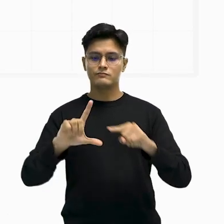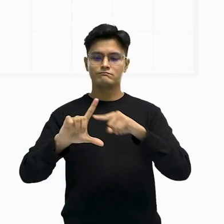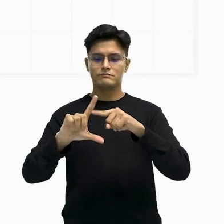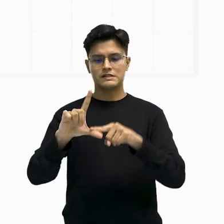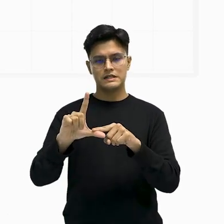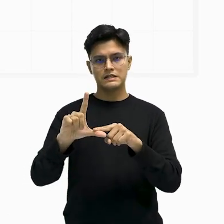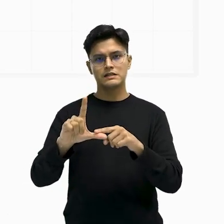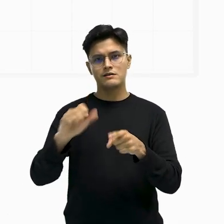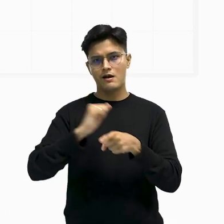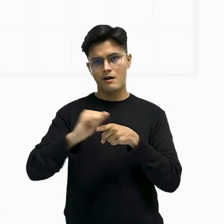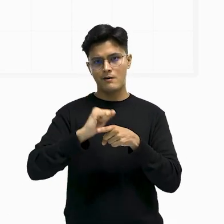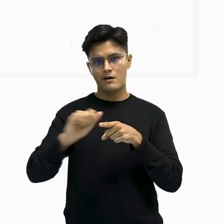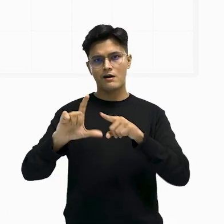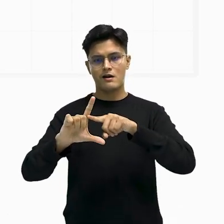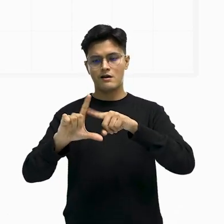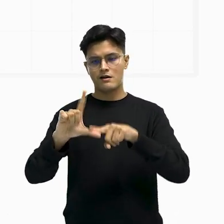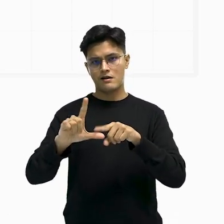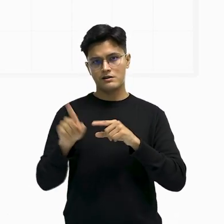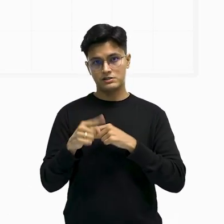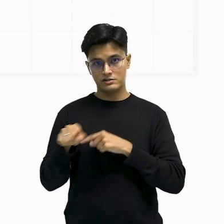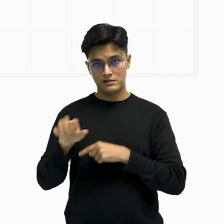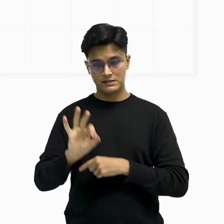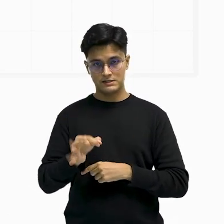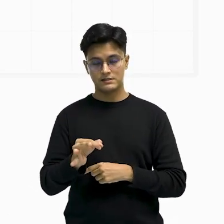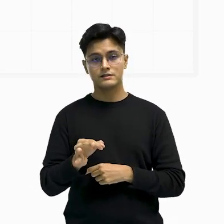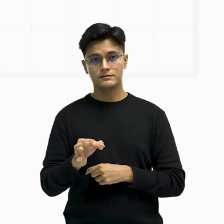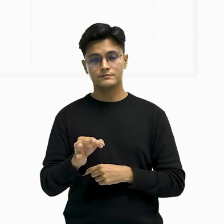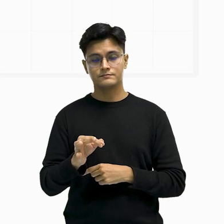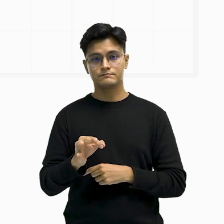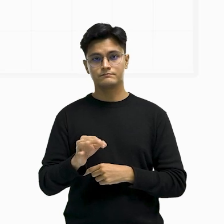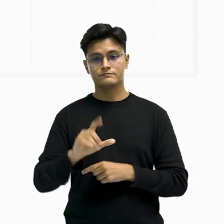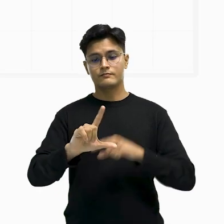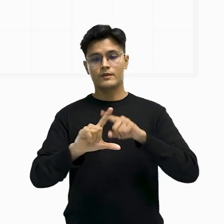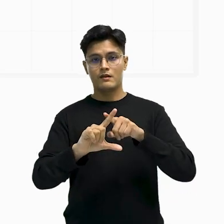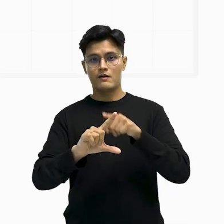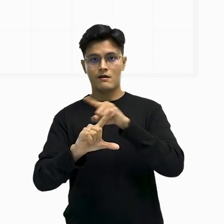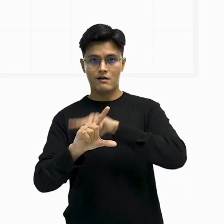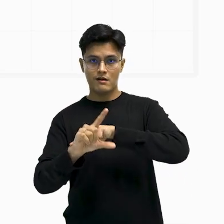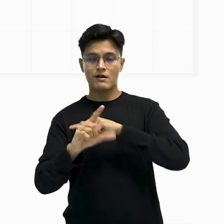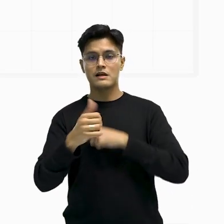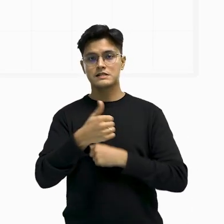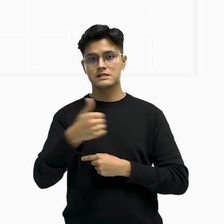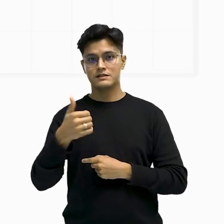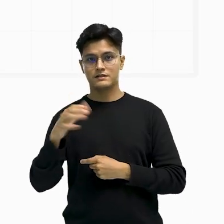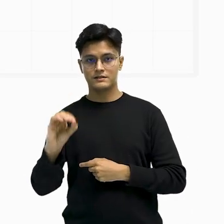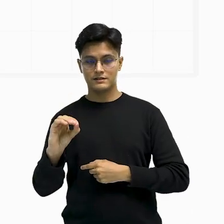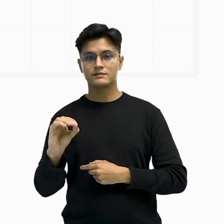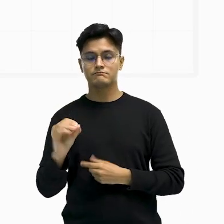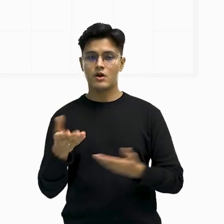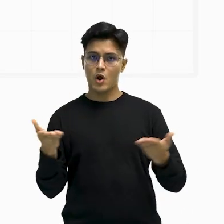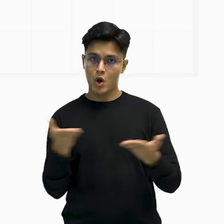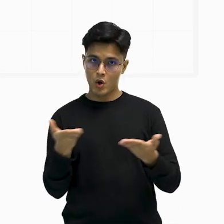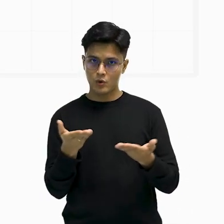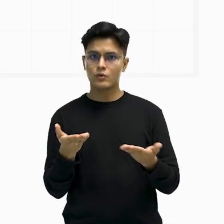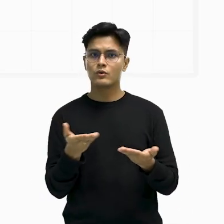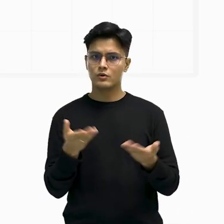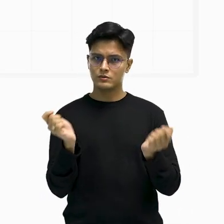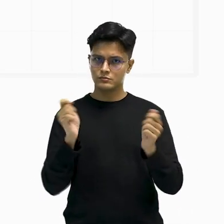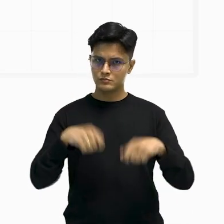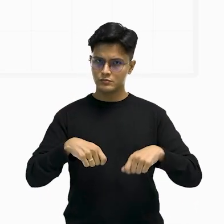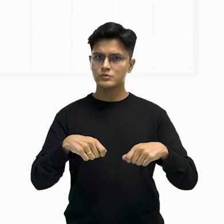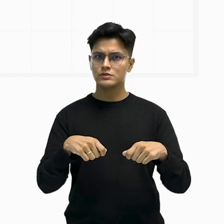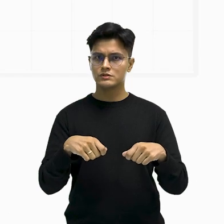porque o 110 é na parte externa, tá? E aí, pessoal, aqui vai entrar um conceito importante que eu acabei de falar para vocês ali, que é o ângulo